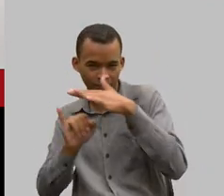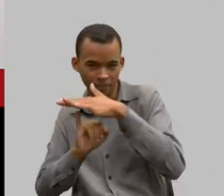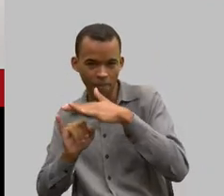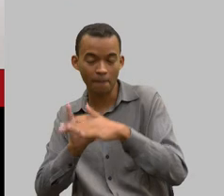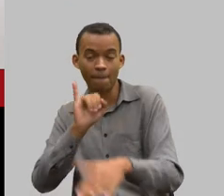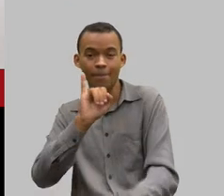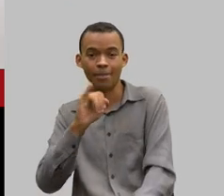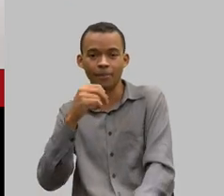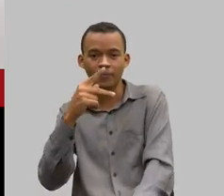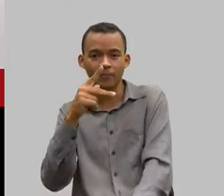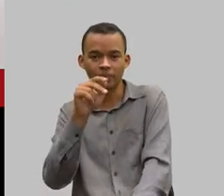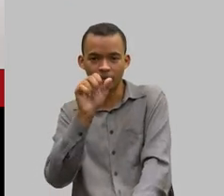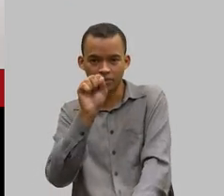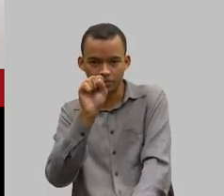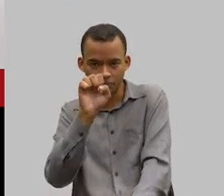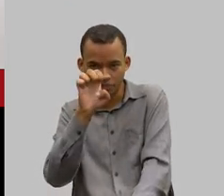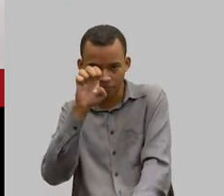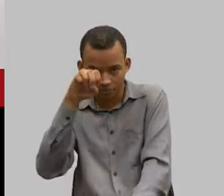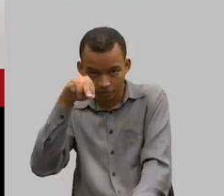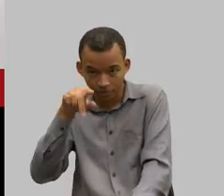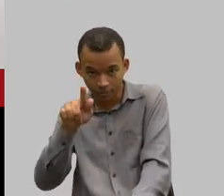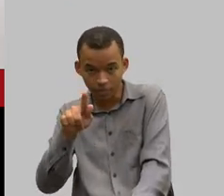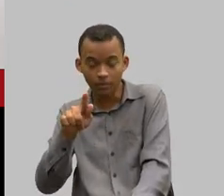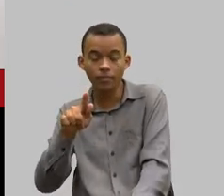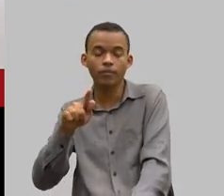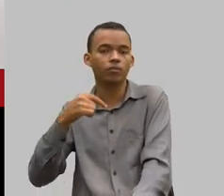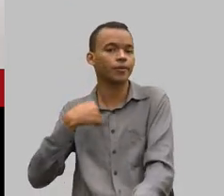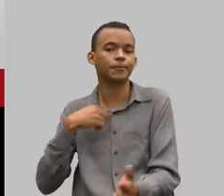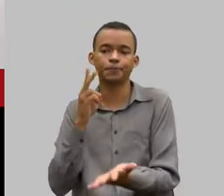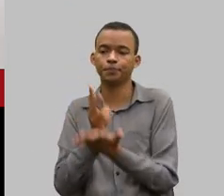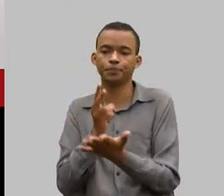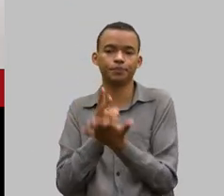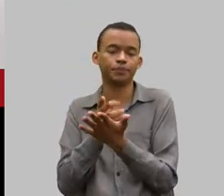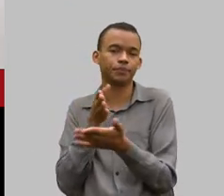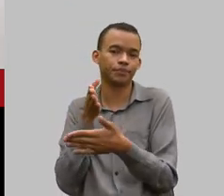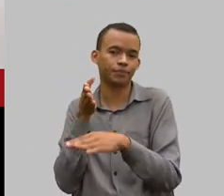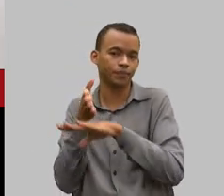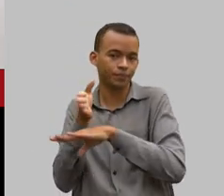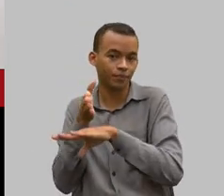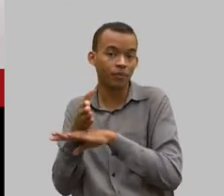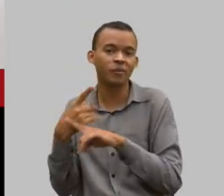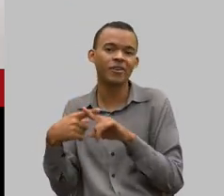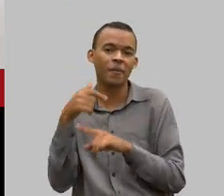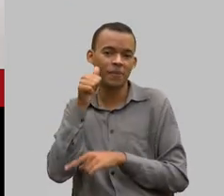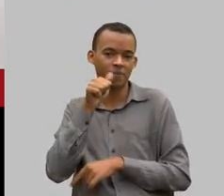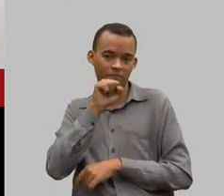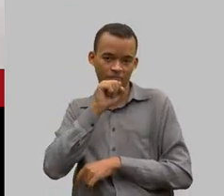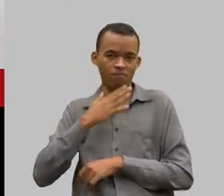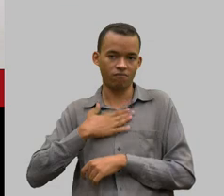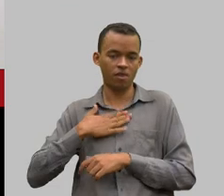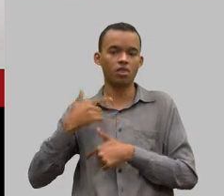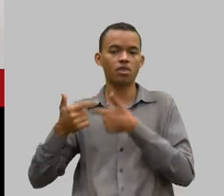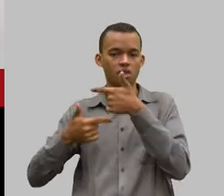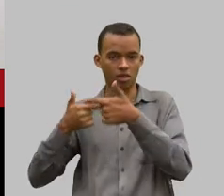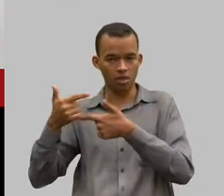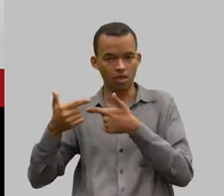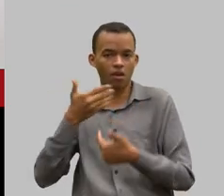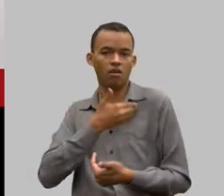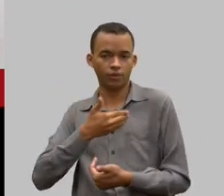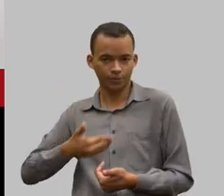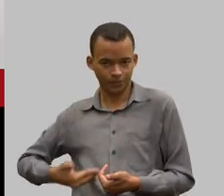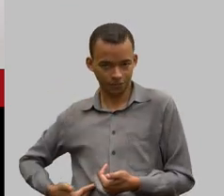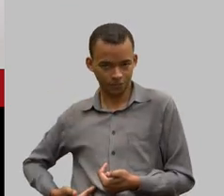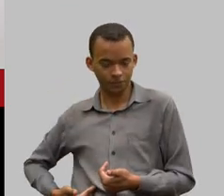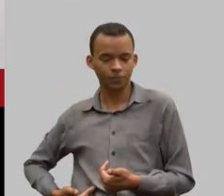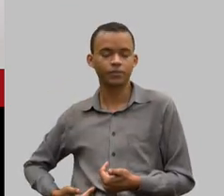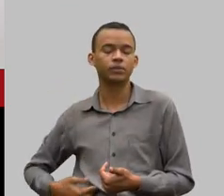durante toda a minha vida sou filho de servidora pública sei exatamente a importância do ipseng para milhares de mineiros